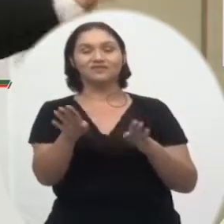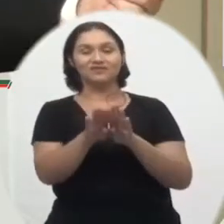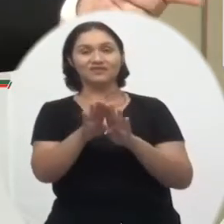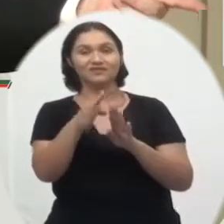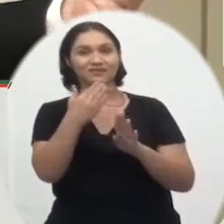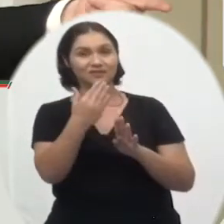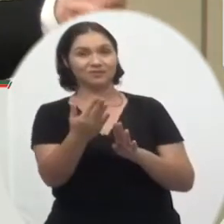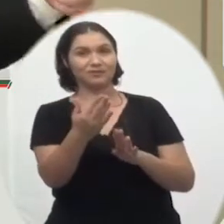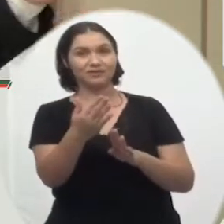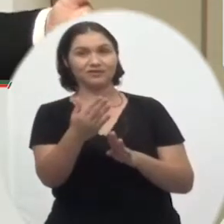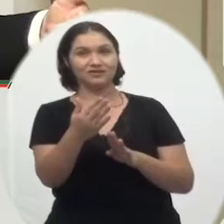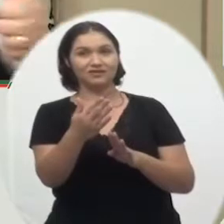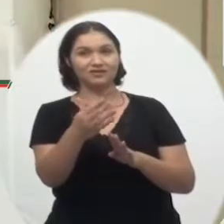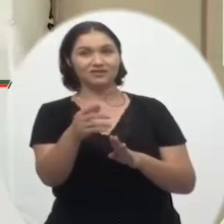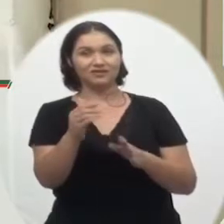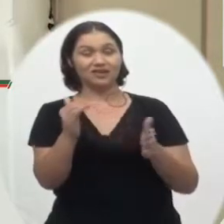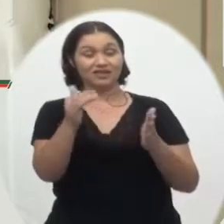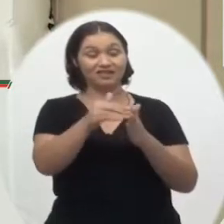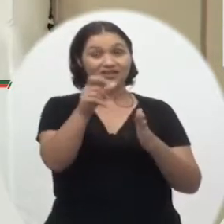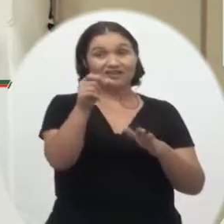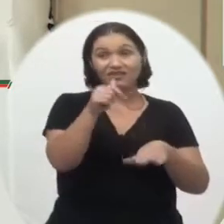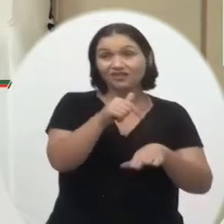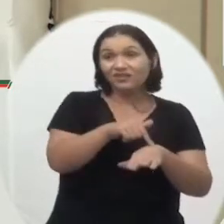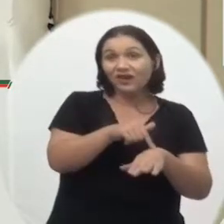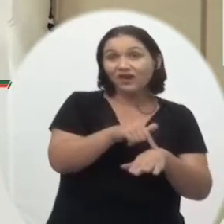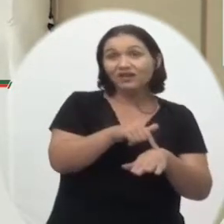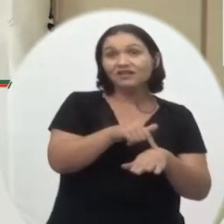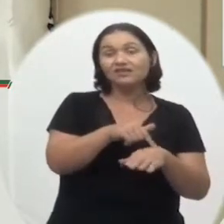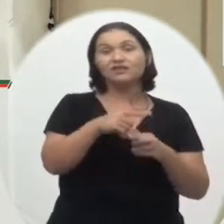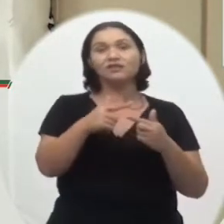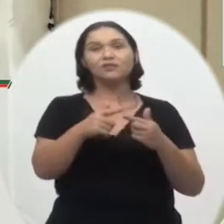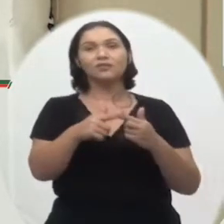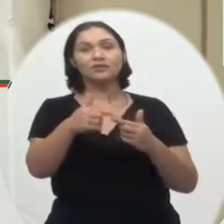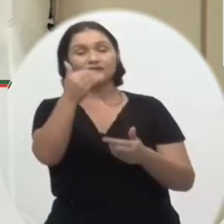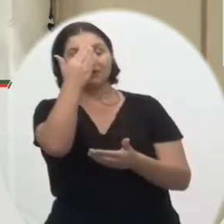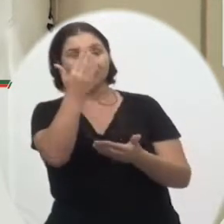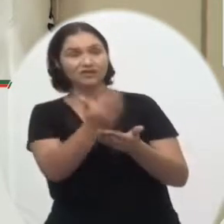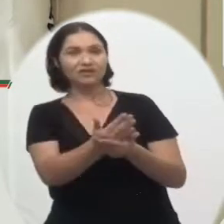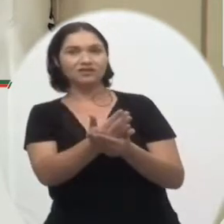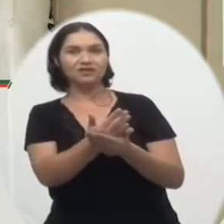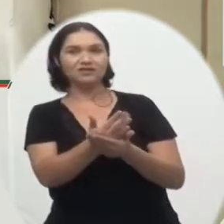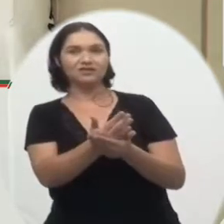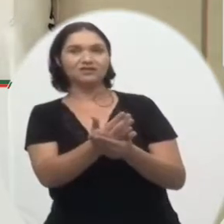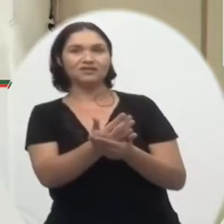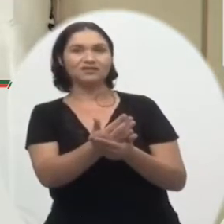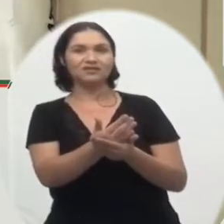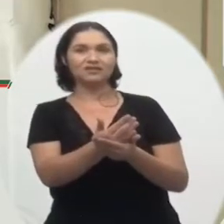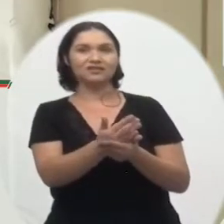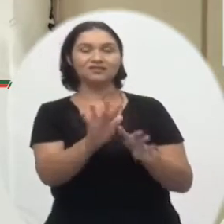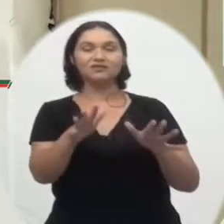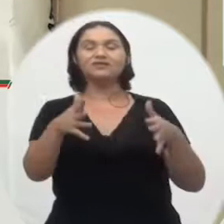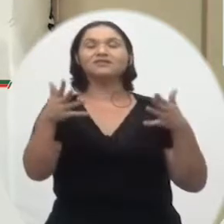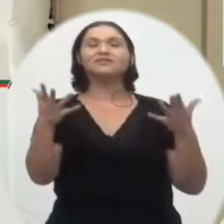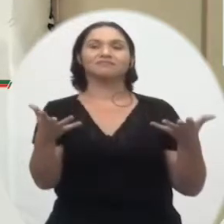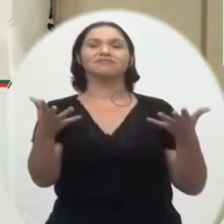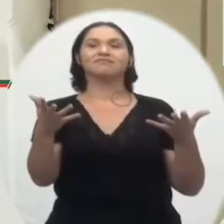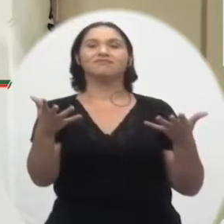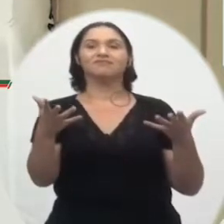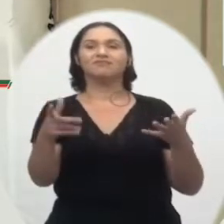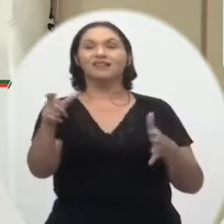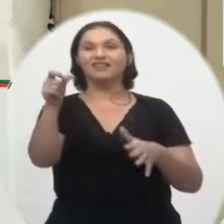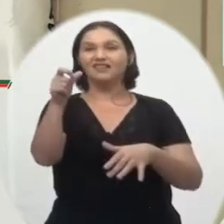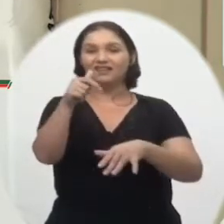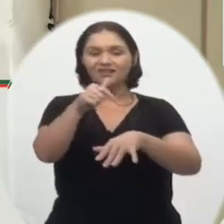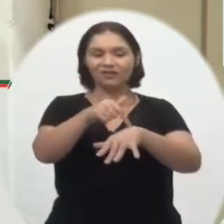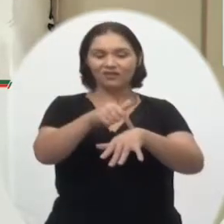assim, um estendimento, 21 horas, perfeito? Porque, talvez, não dá no momento. Estamos por toda a Criciúma, exatamente. Então, assim, ó, até 20 horas vai ser